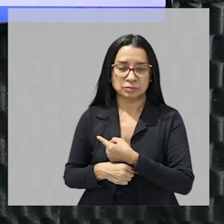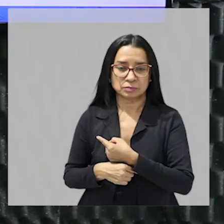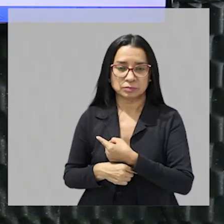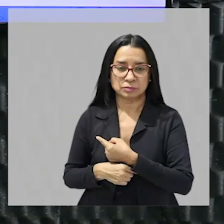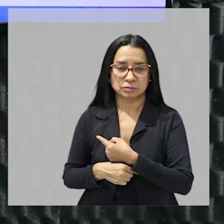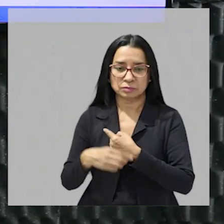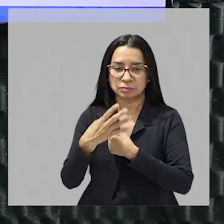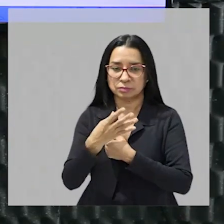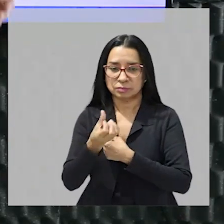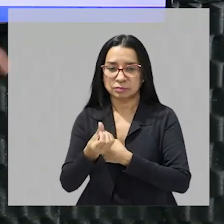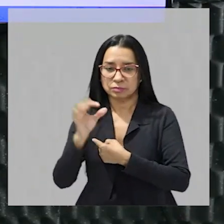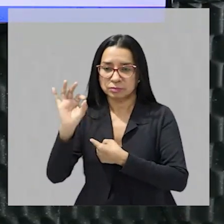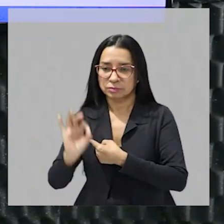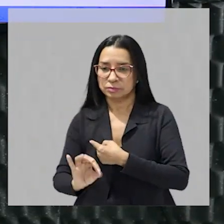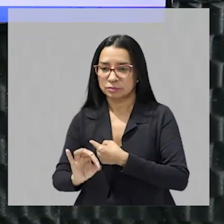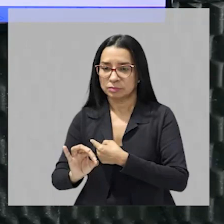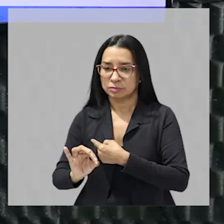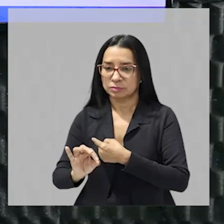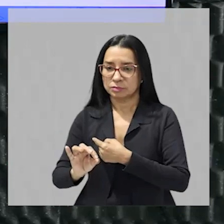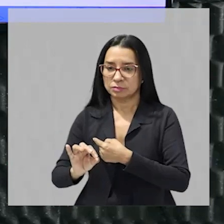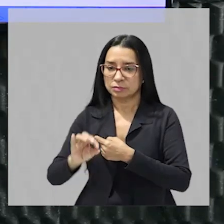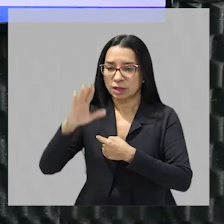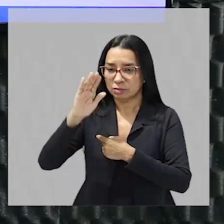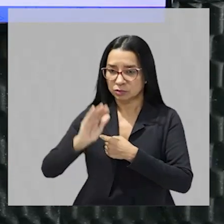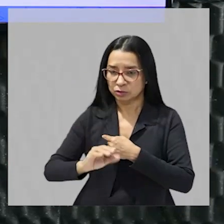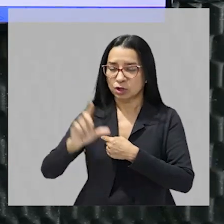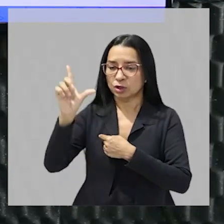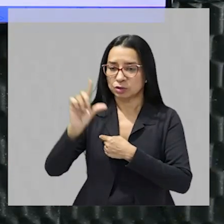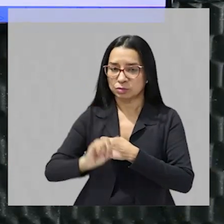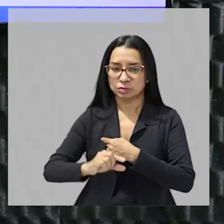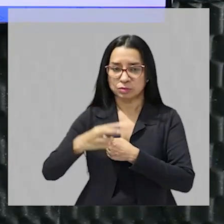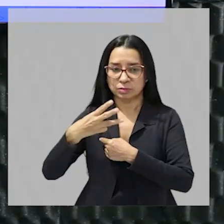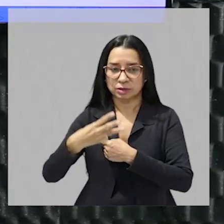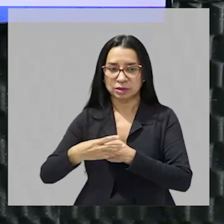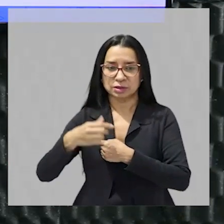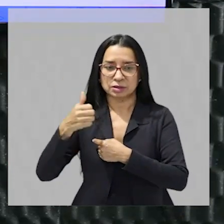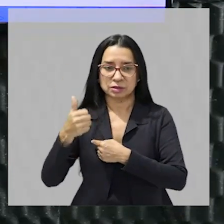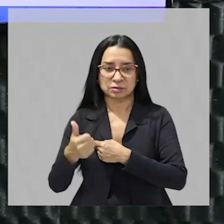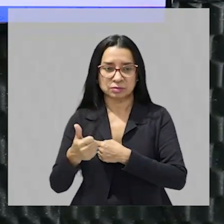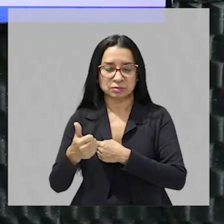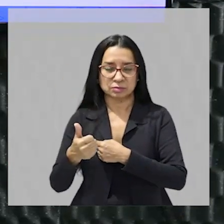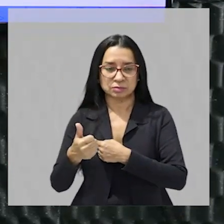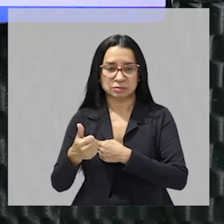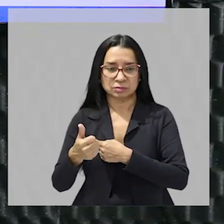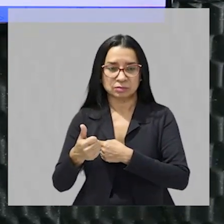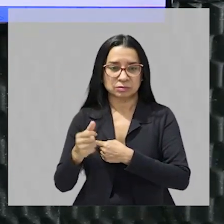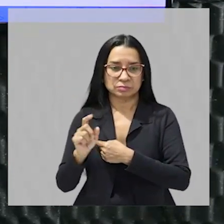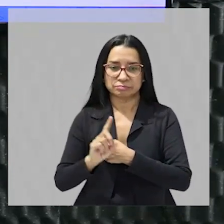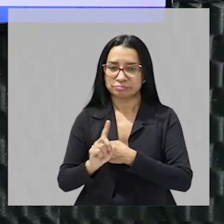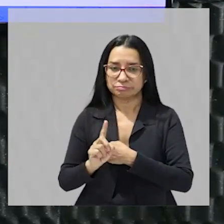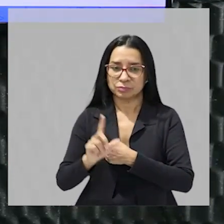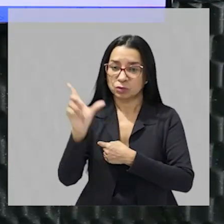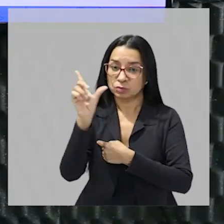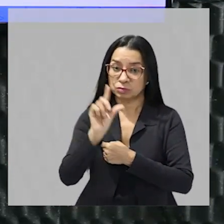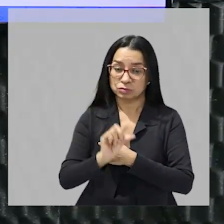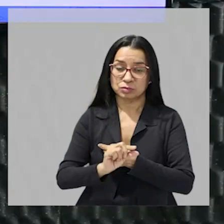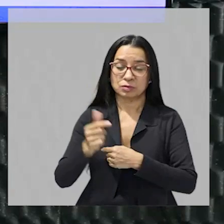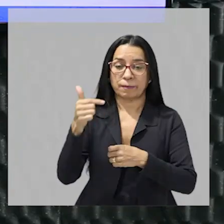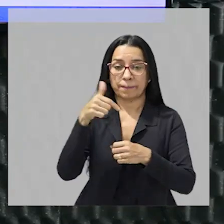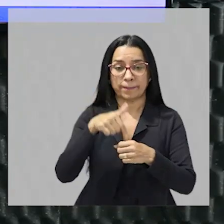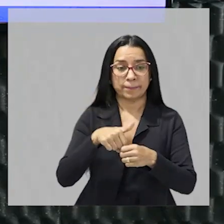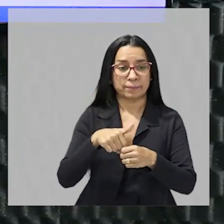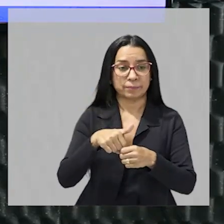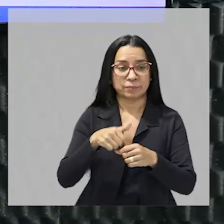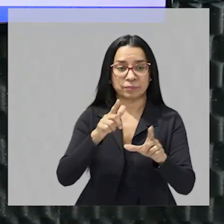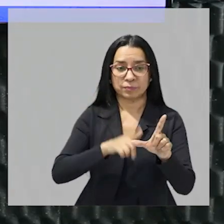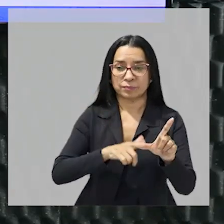era 46 e caiu para 31. Galera, o petróleo teve aumento no percentual? Não, teve diminuição. Já foi